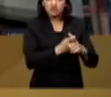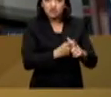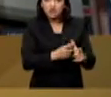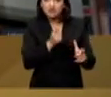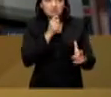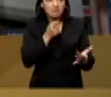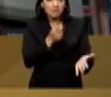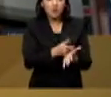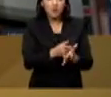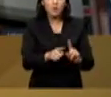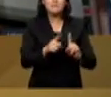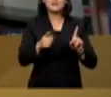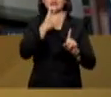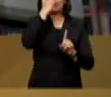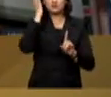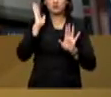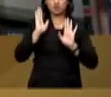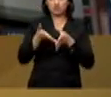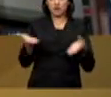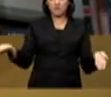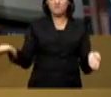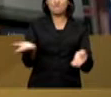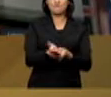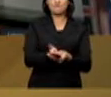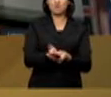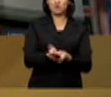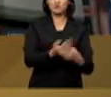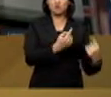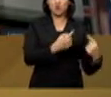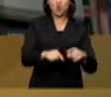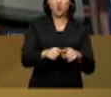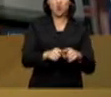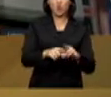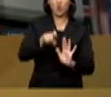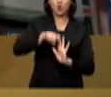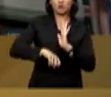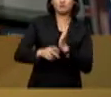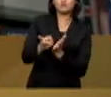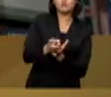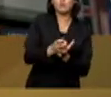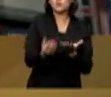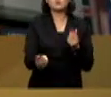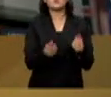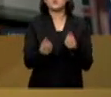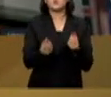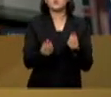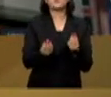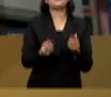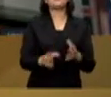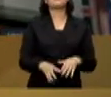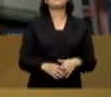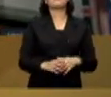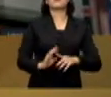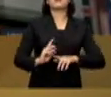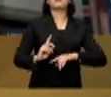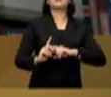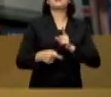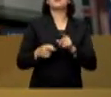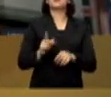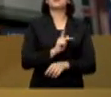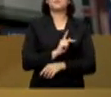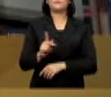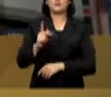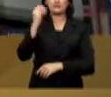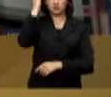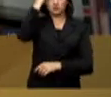que entraram com ação judicial contestando a tributação. Por sua vez, Vossa Excelência, presidente Luiz Fux,